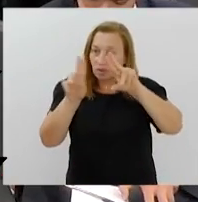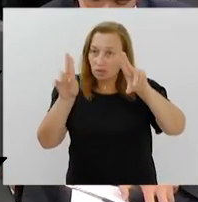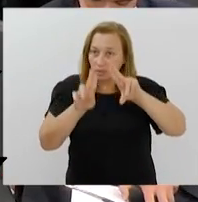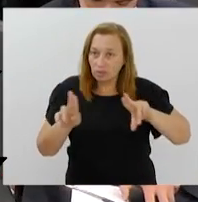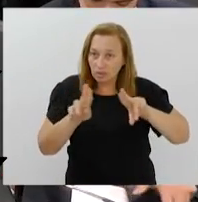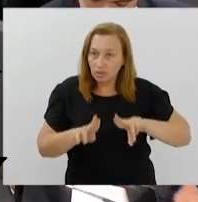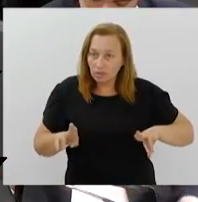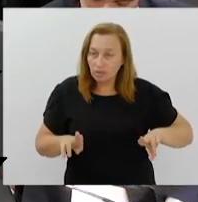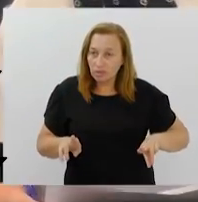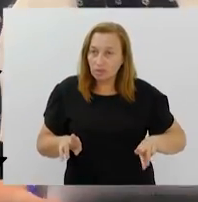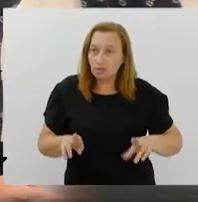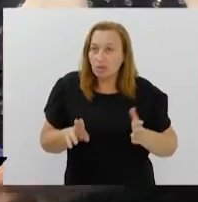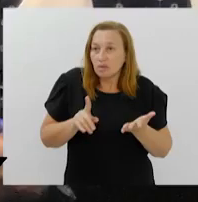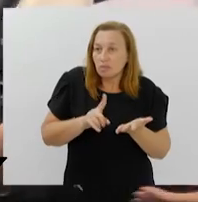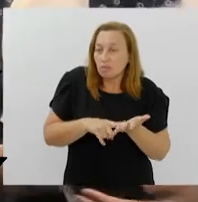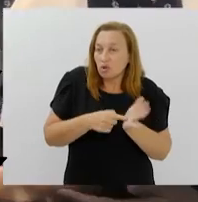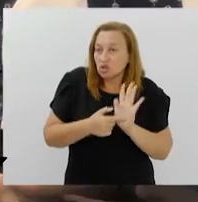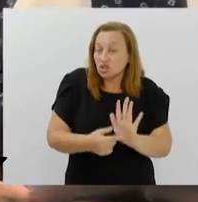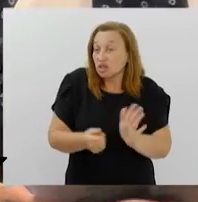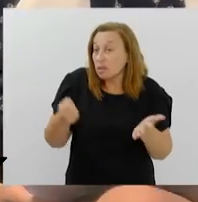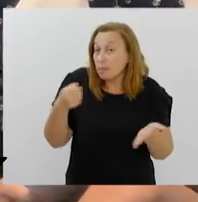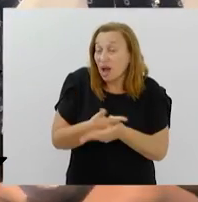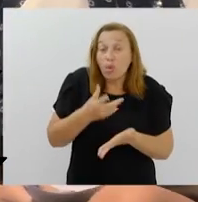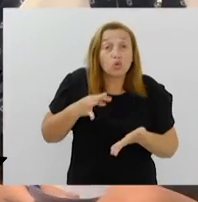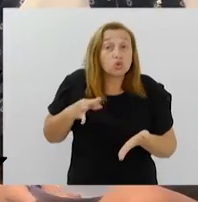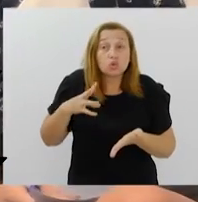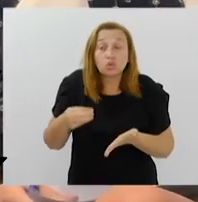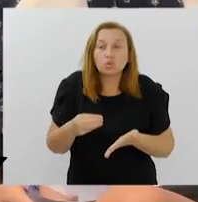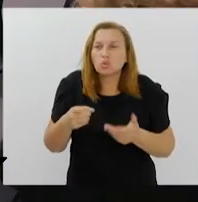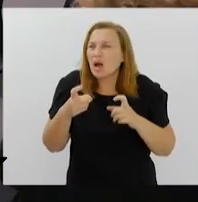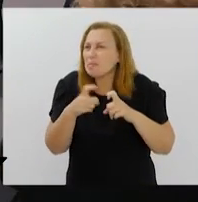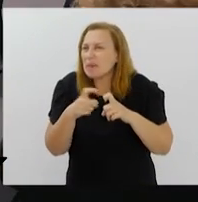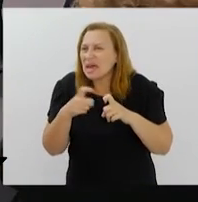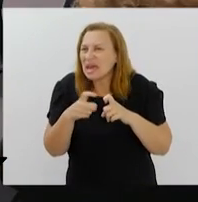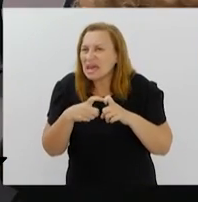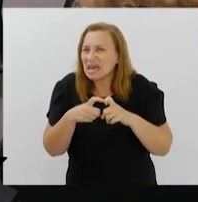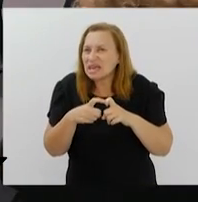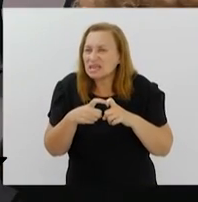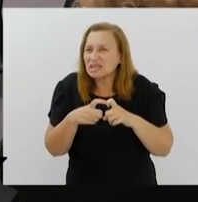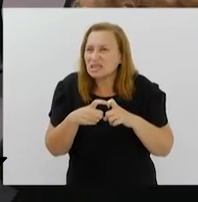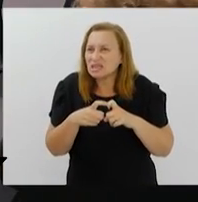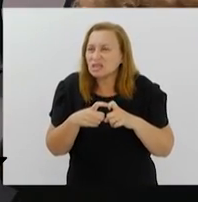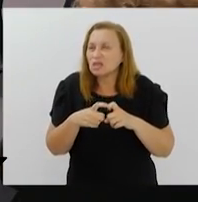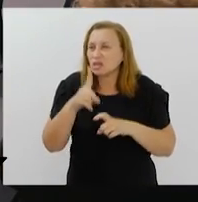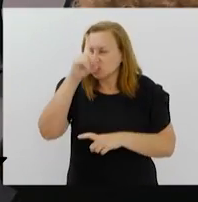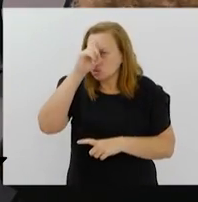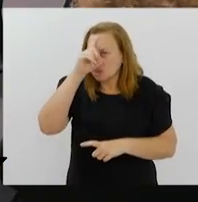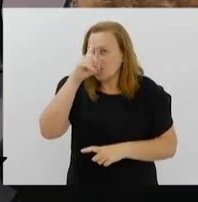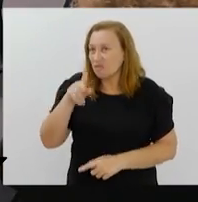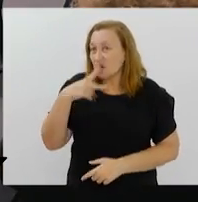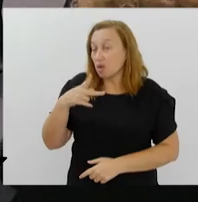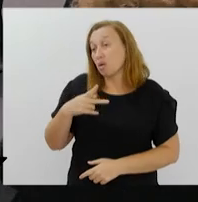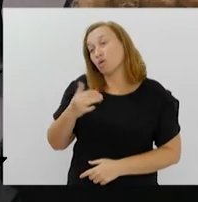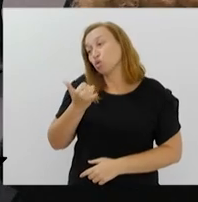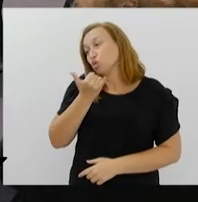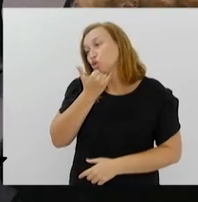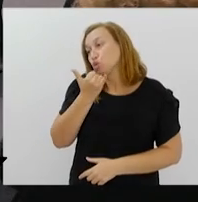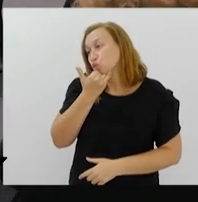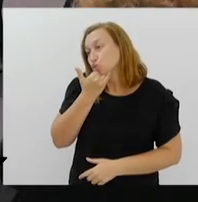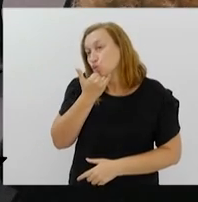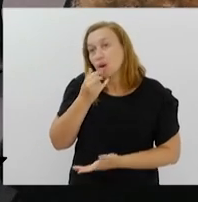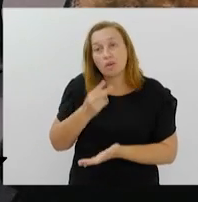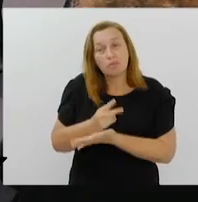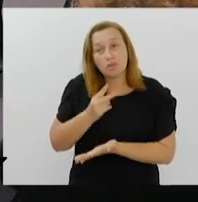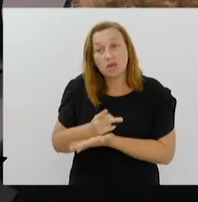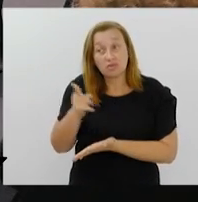boleto Pag pago e a a a médica atendente do hospital Diz para ela olha Desculpa senhora mesmo